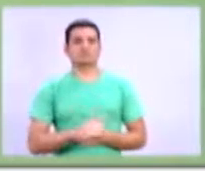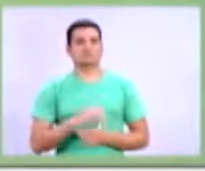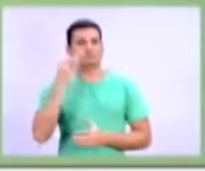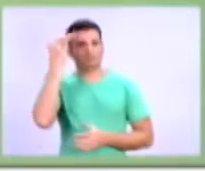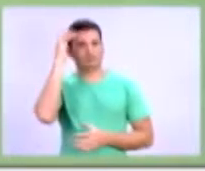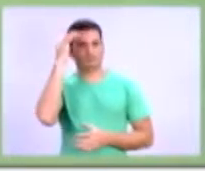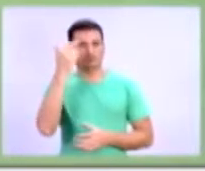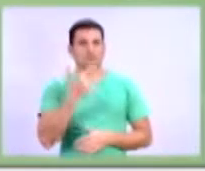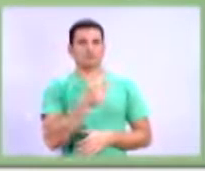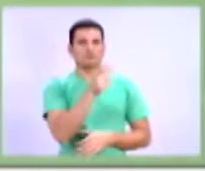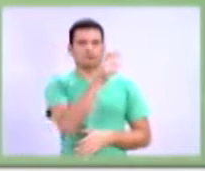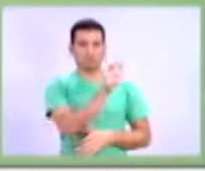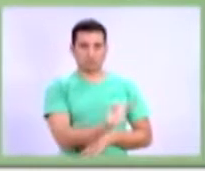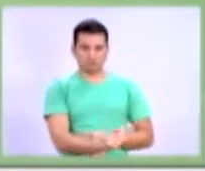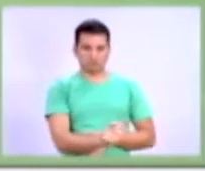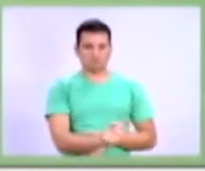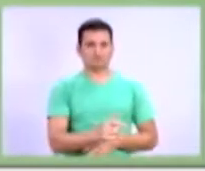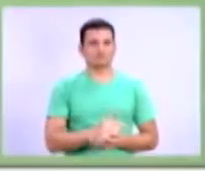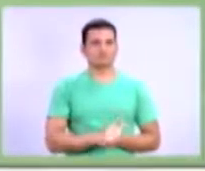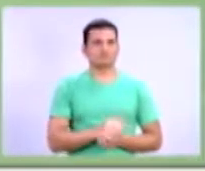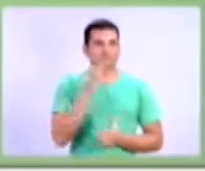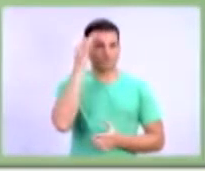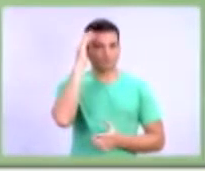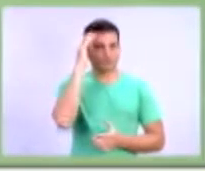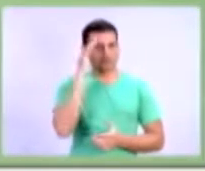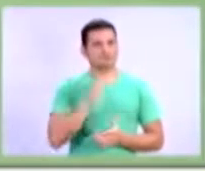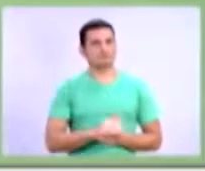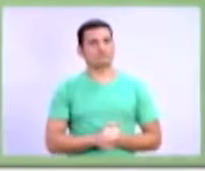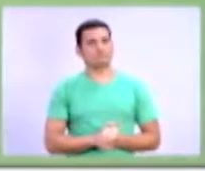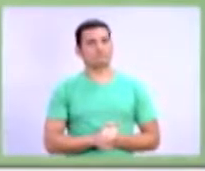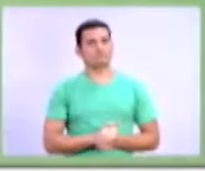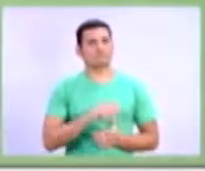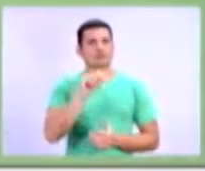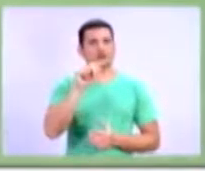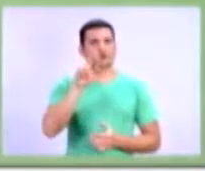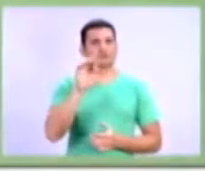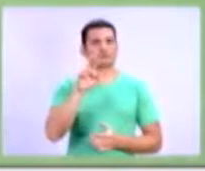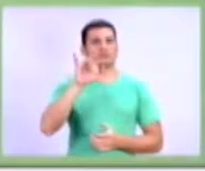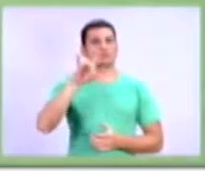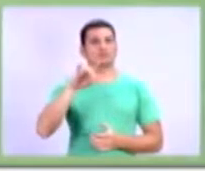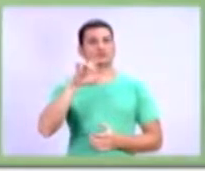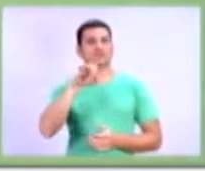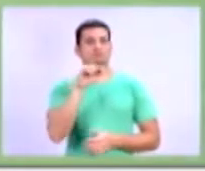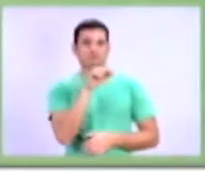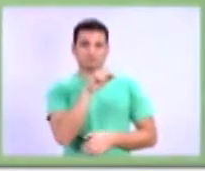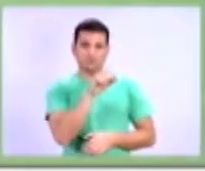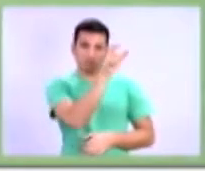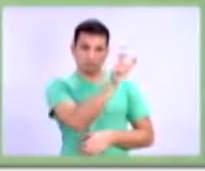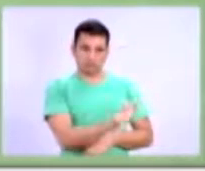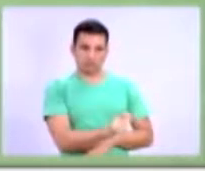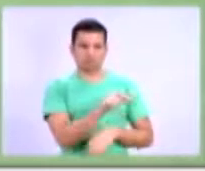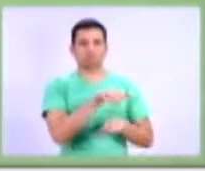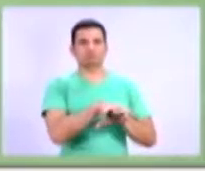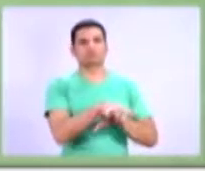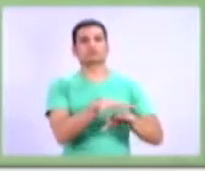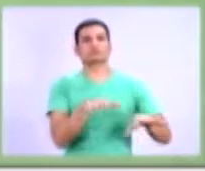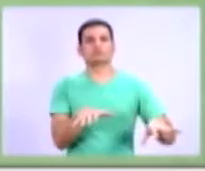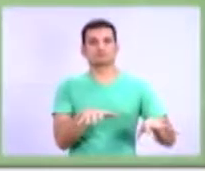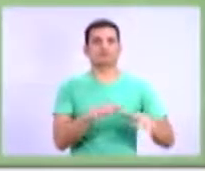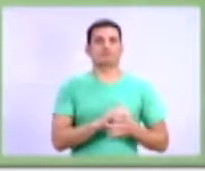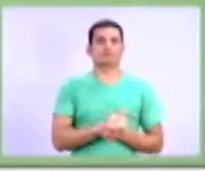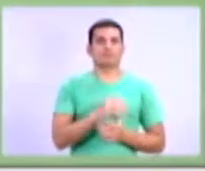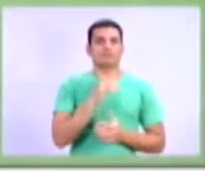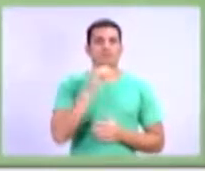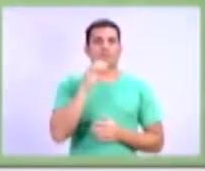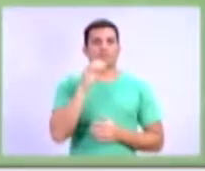outro, compreender a alteridade desse sujeito excluído. Então, o princípio ético será a